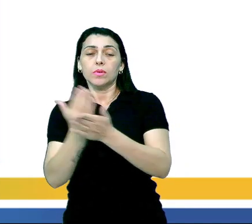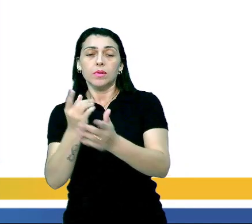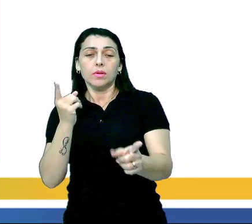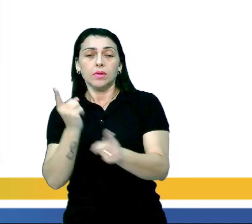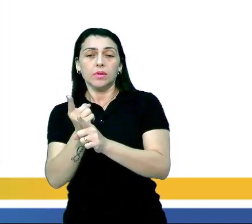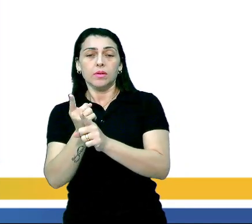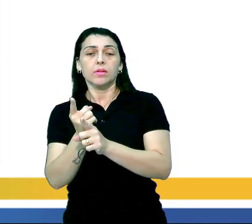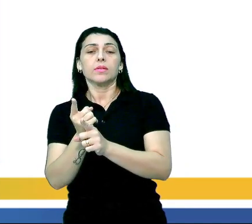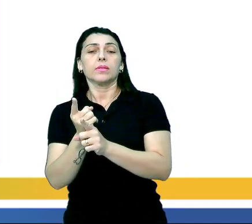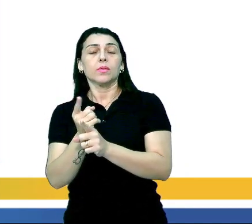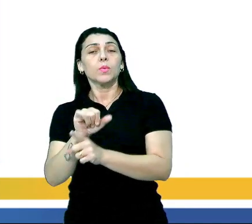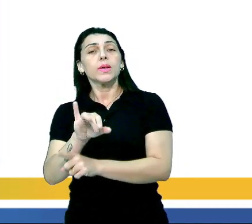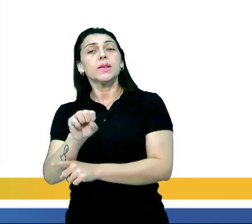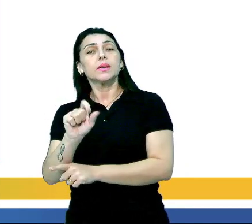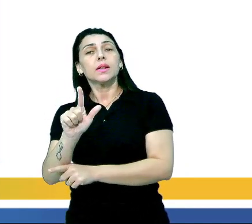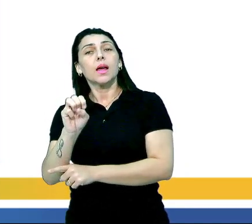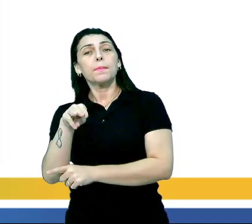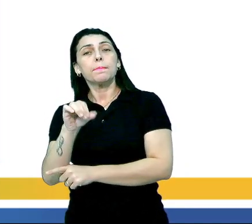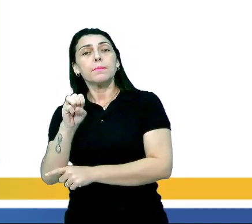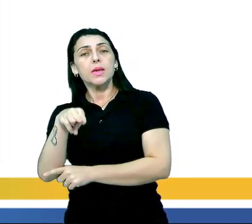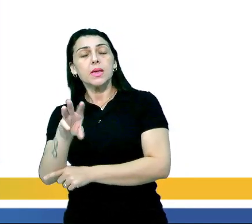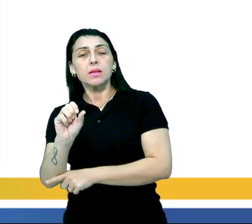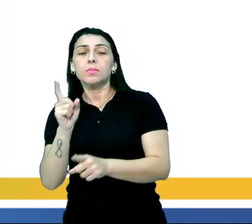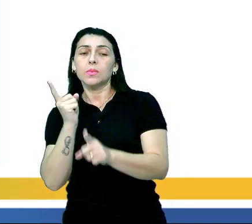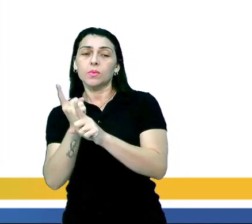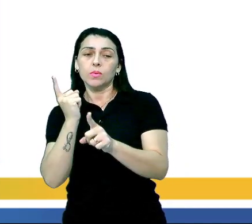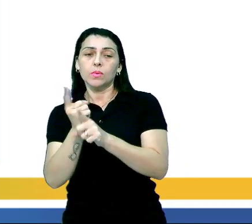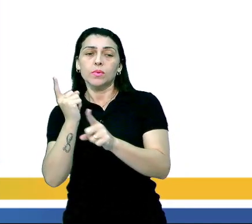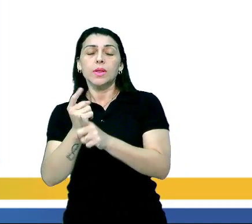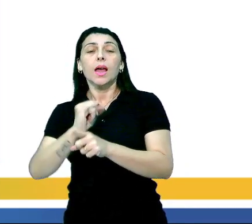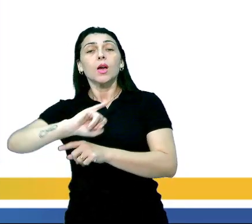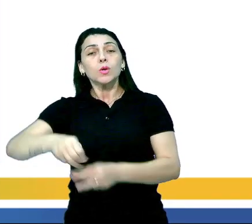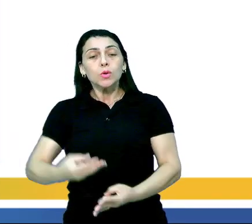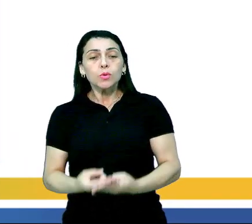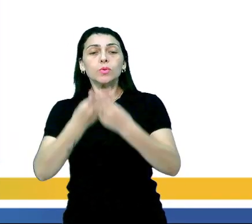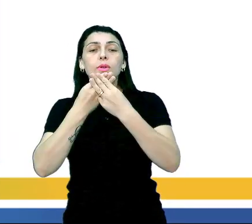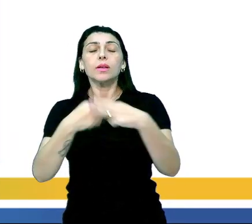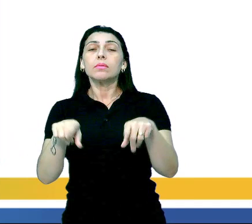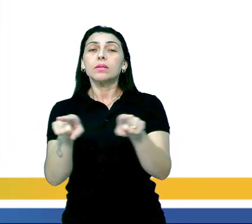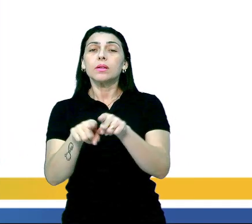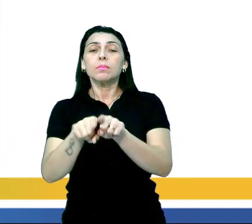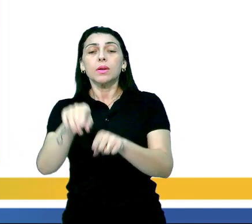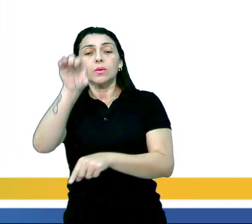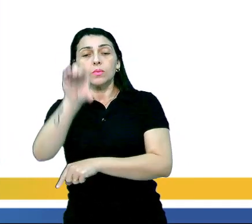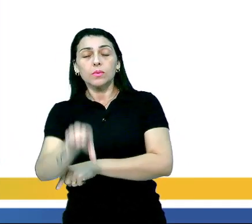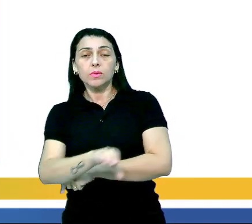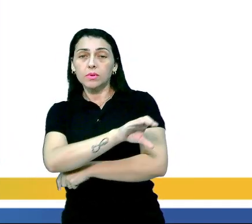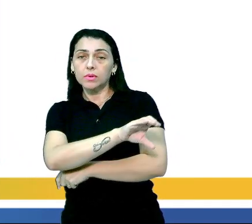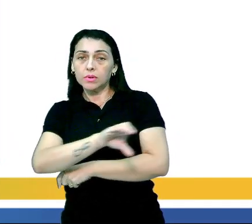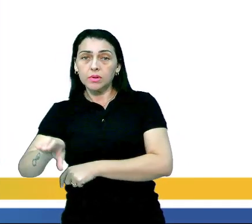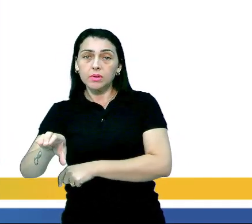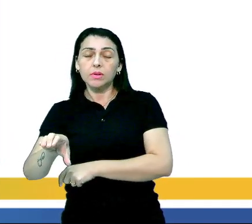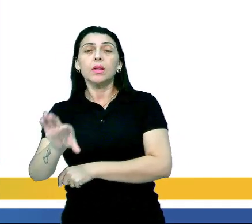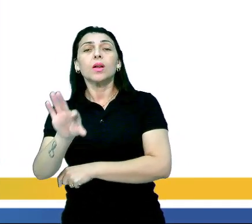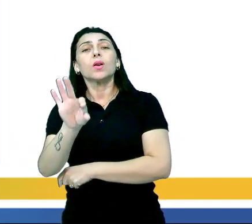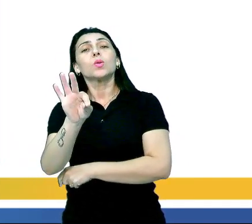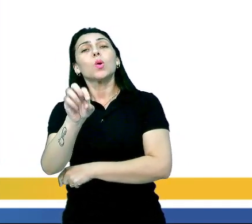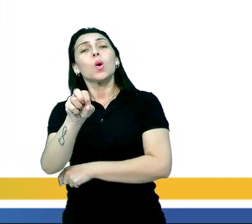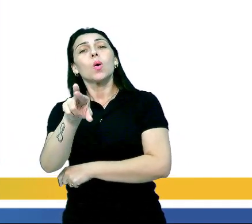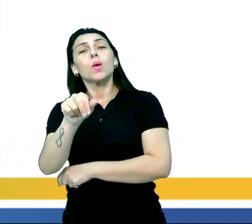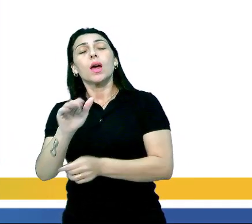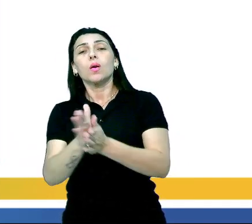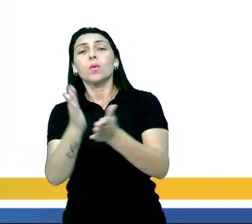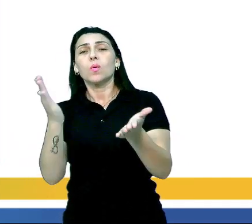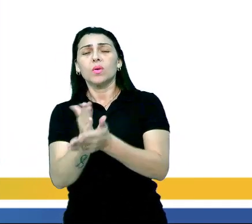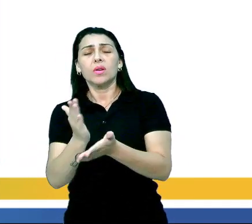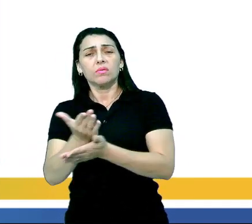no Zendavesta, nós podemos encontrar essa mesma teoria no judaísmo, na Torá, né, nos livros